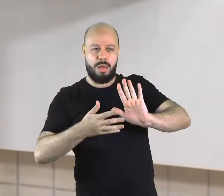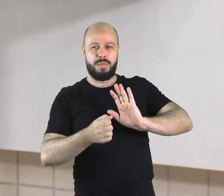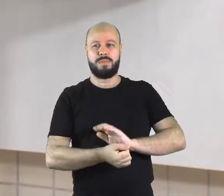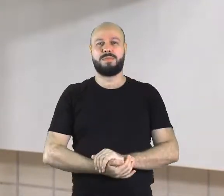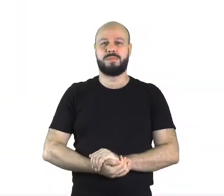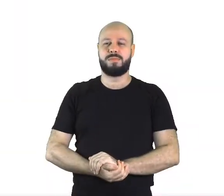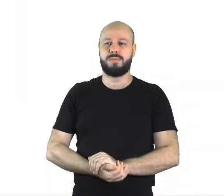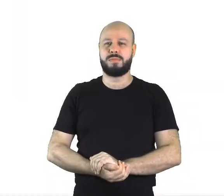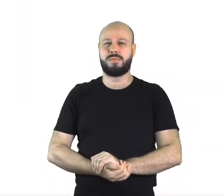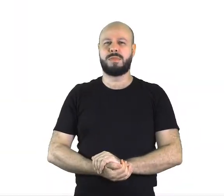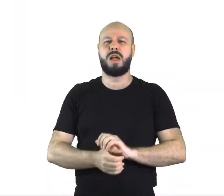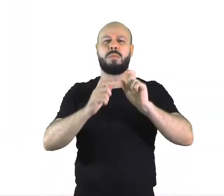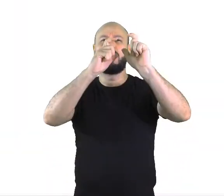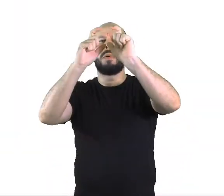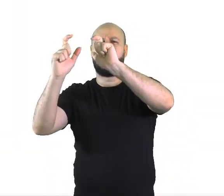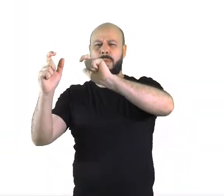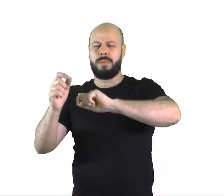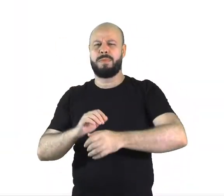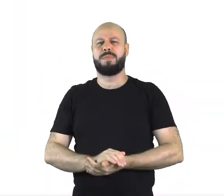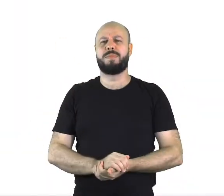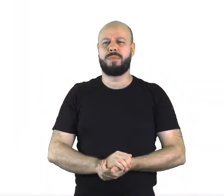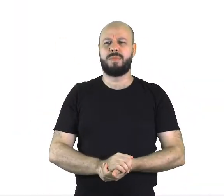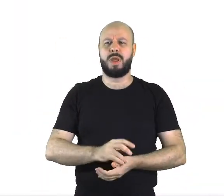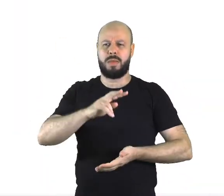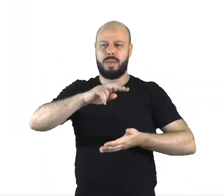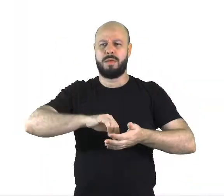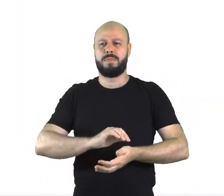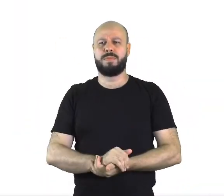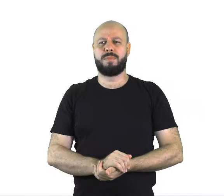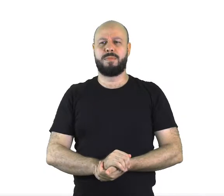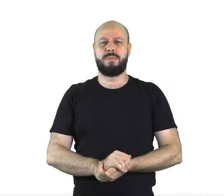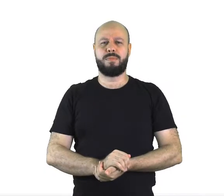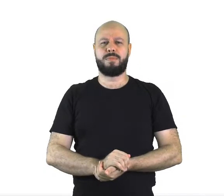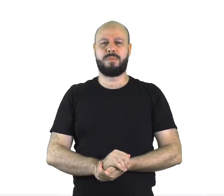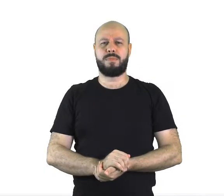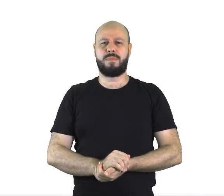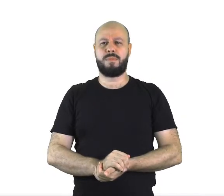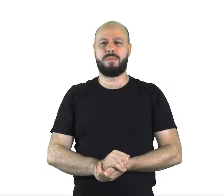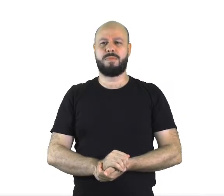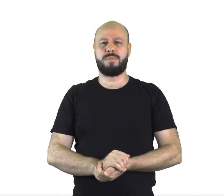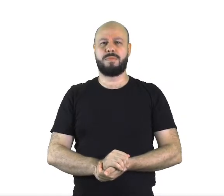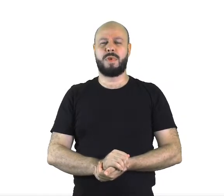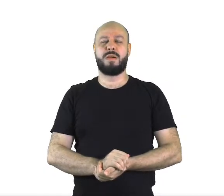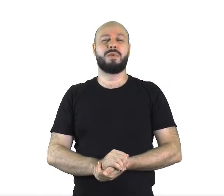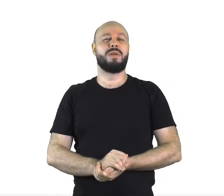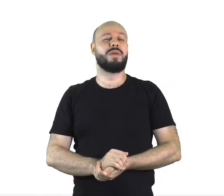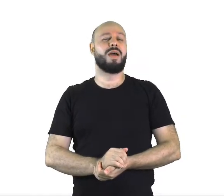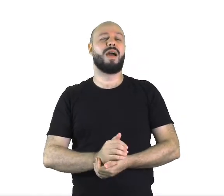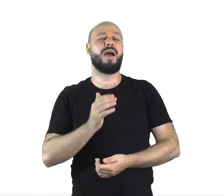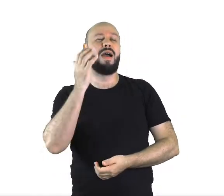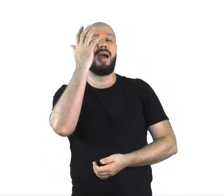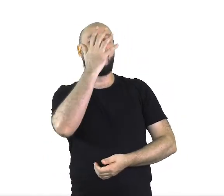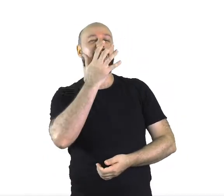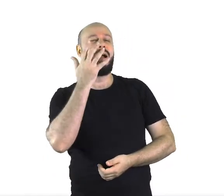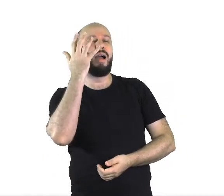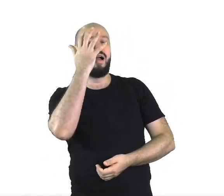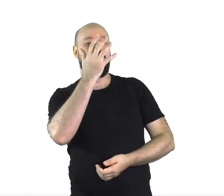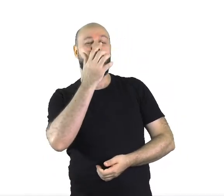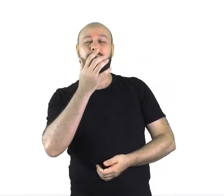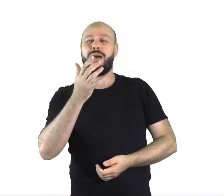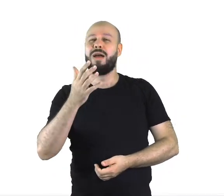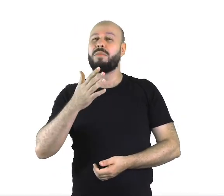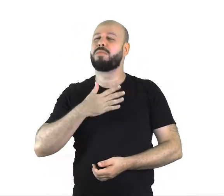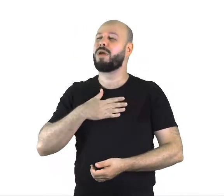Observem essa tirinha. Vamos fazer a leitura. Fala uma coisa romântica. Meu amor é